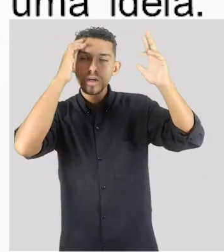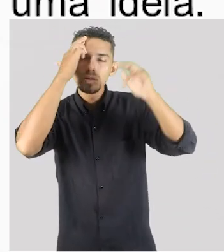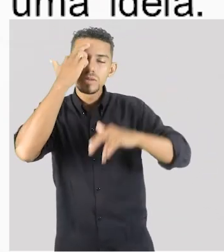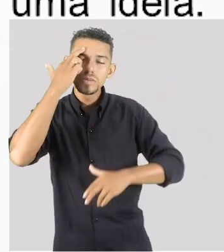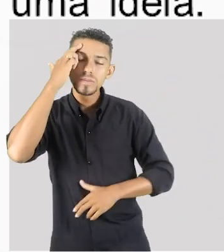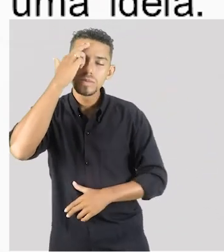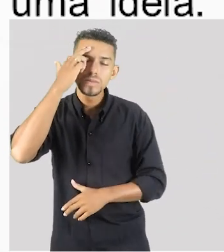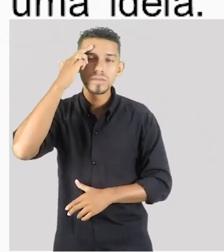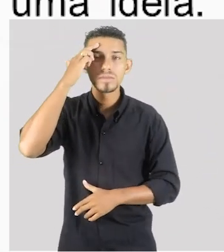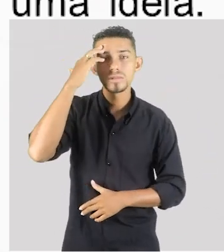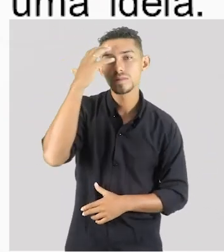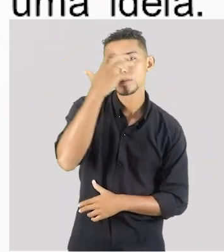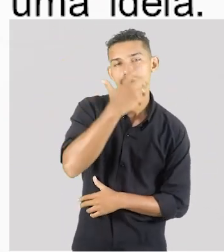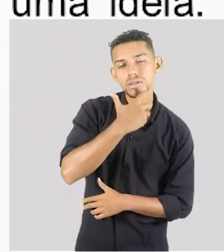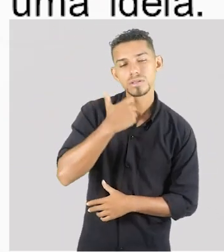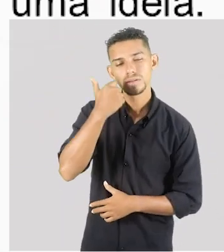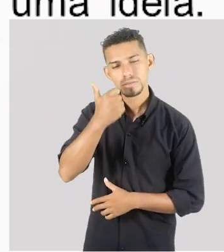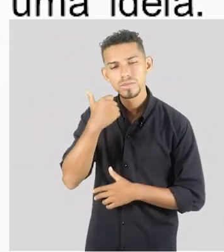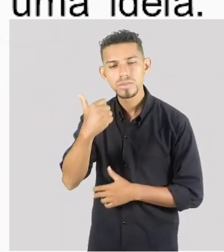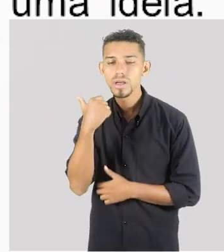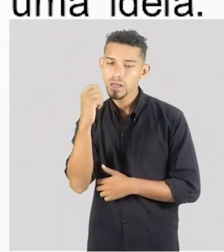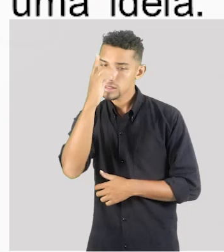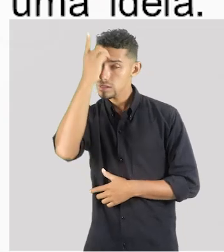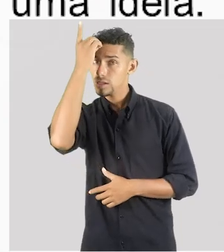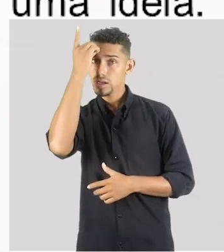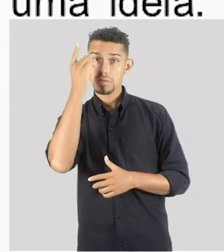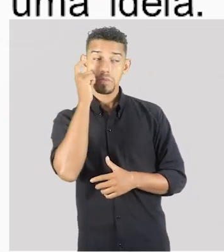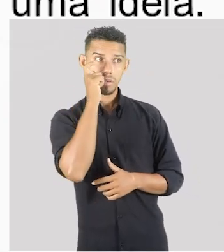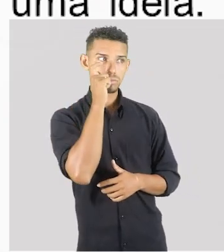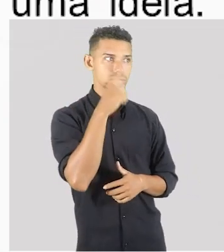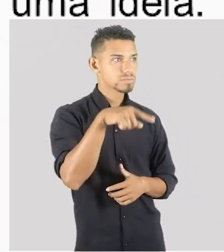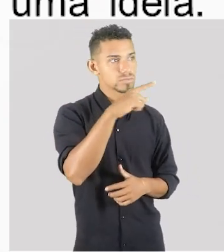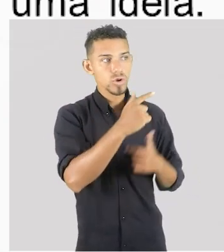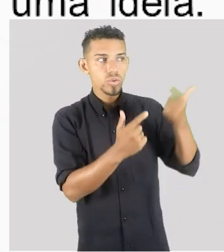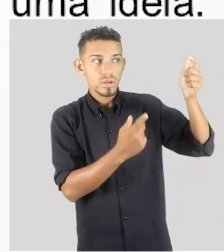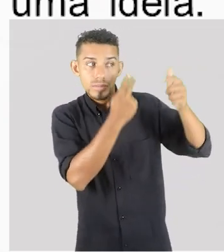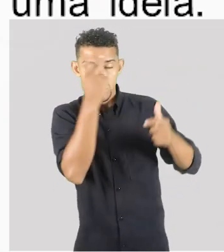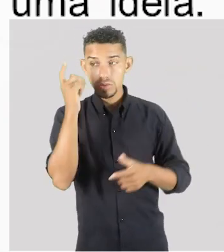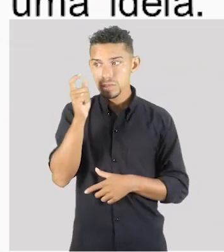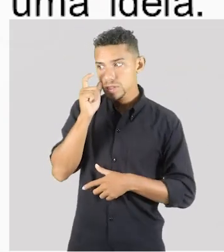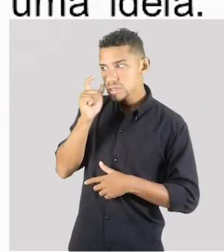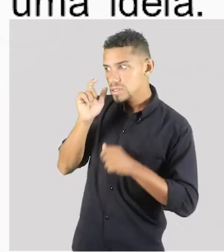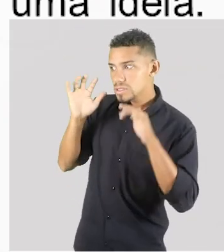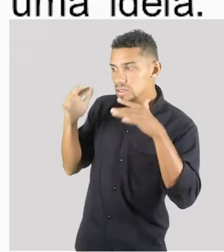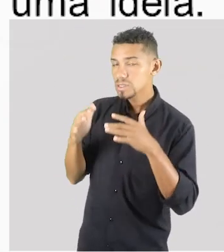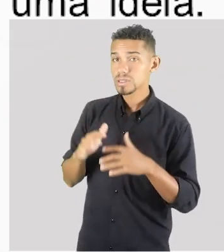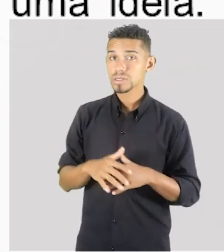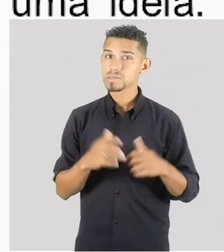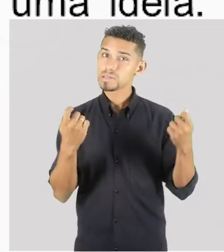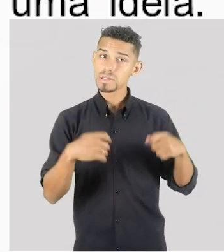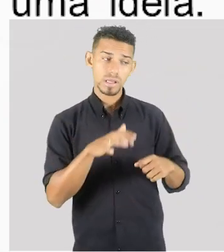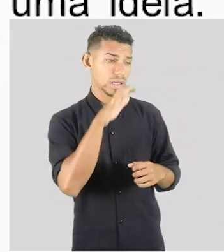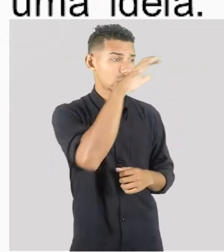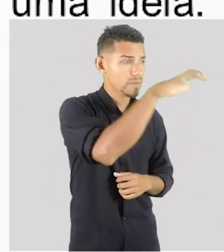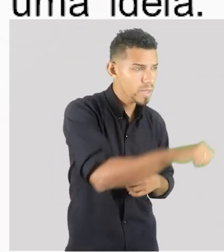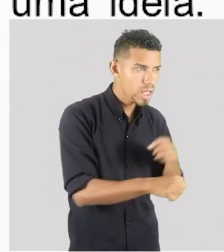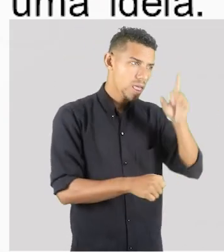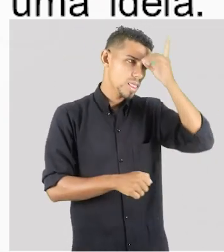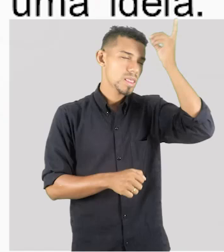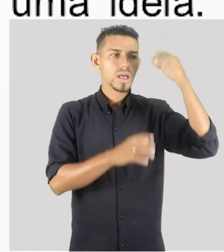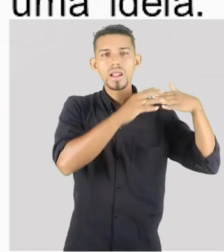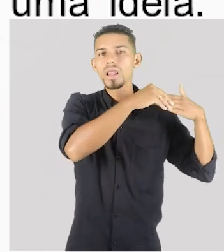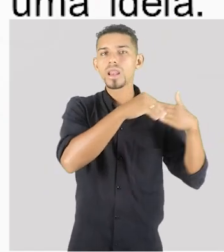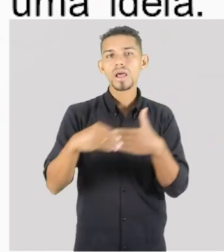tão bonita, a ideia poderia ter chamado a atenção de alguém. Bastaria se alguém pegá-la e levar. É